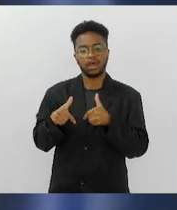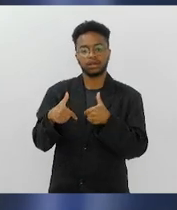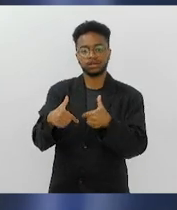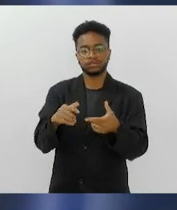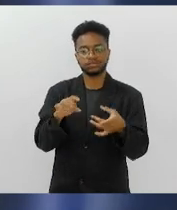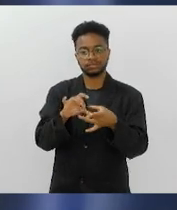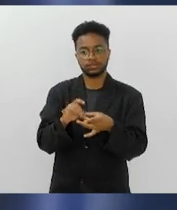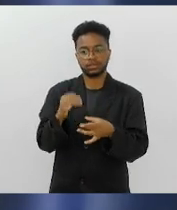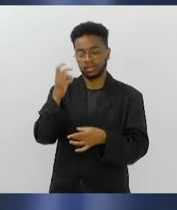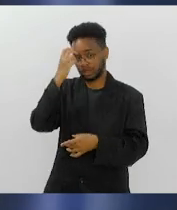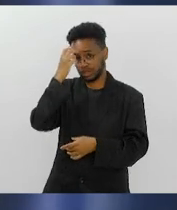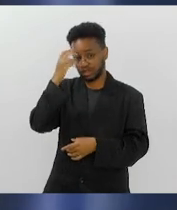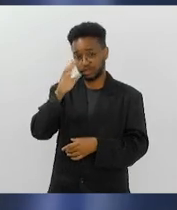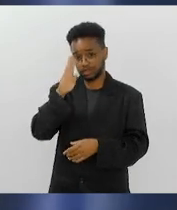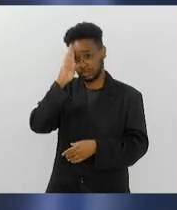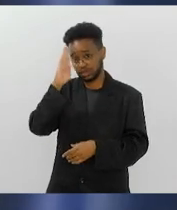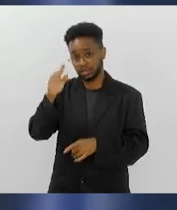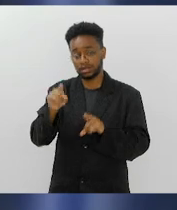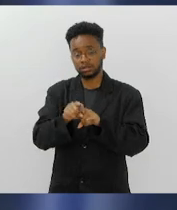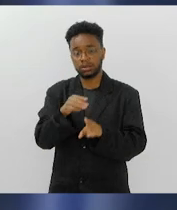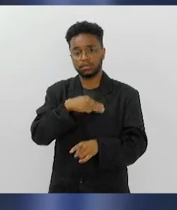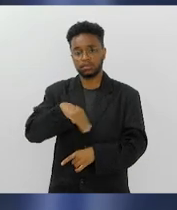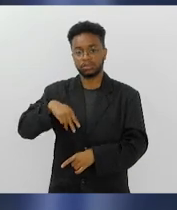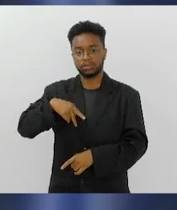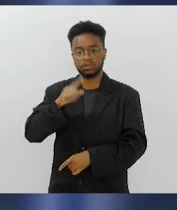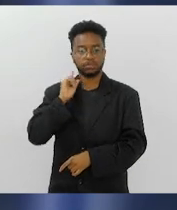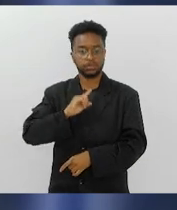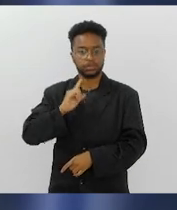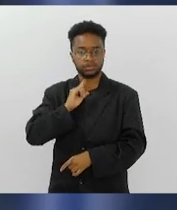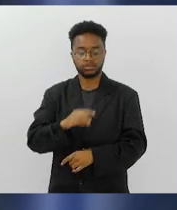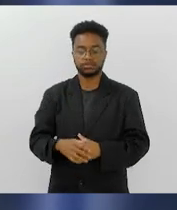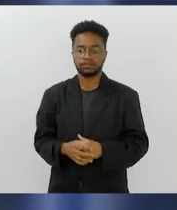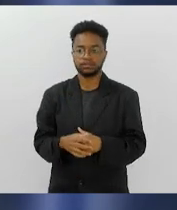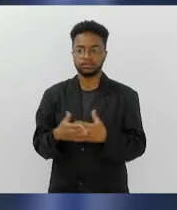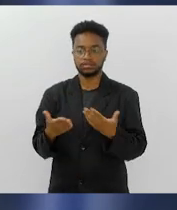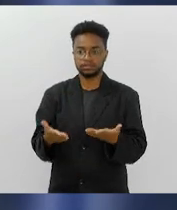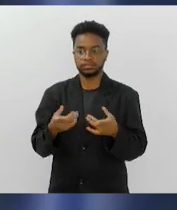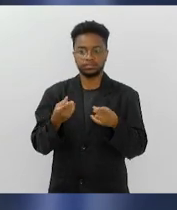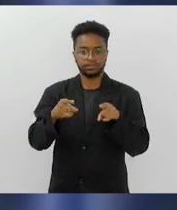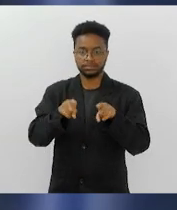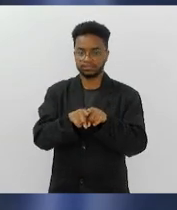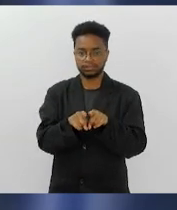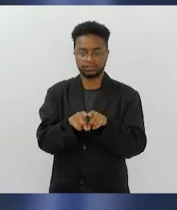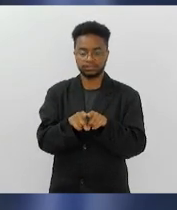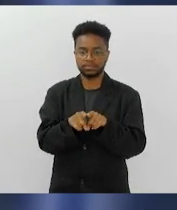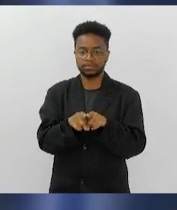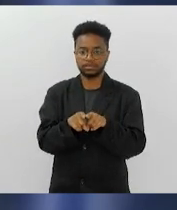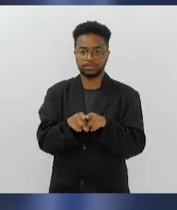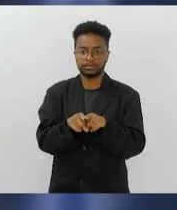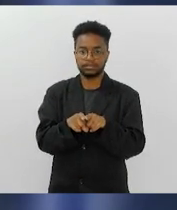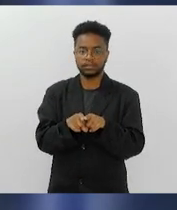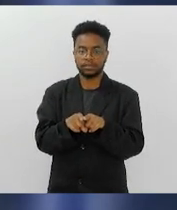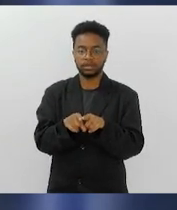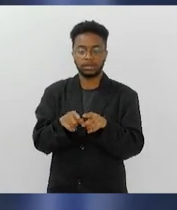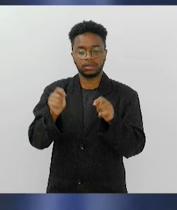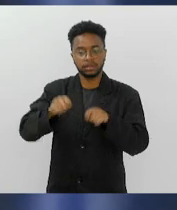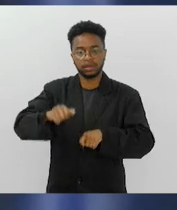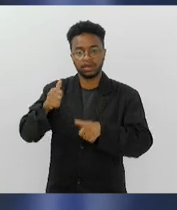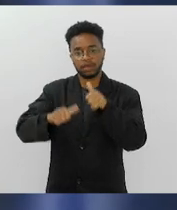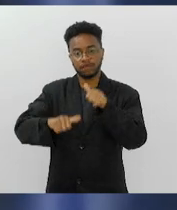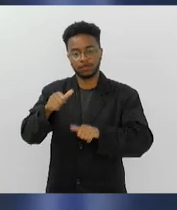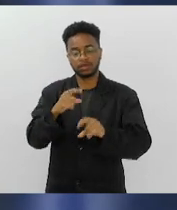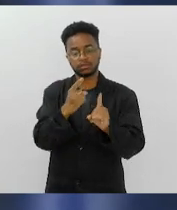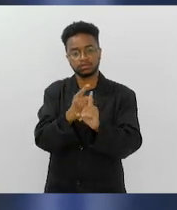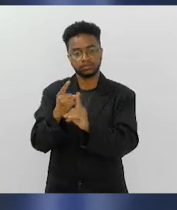Sejusf, e o Ministério Público do Estado de Minas Gerais. Essa parceria foi fruto até de análise de diagnósticos que